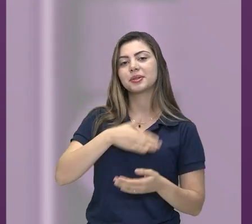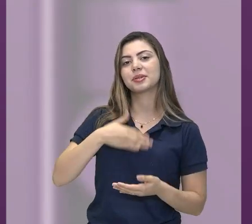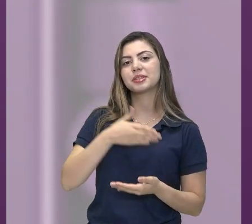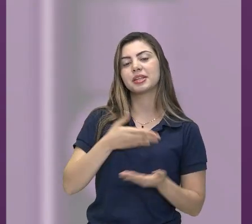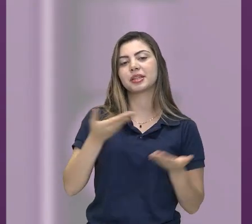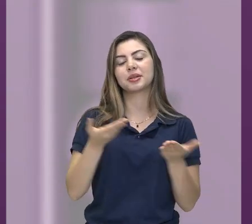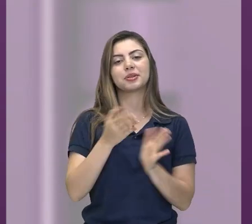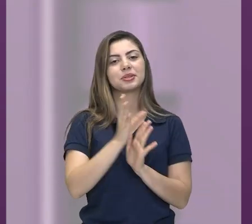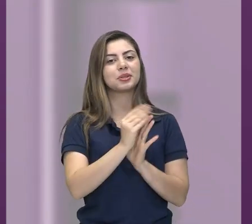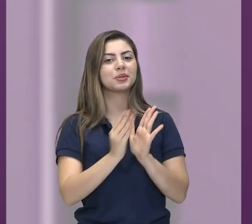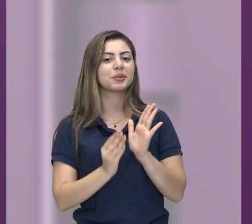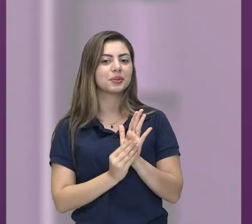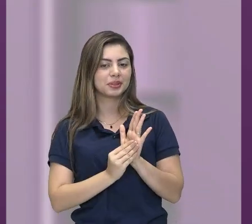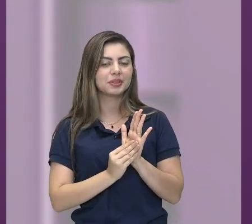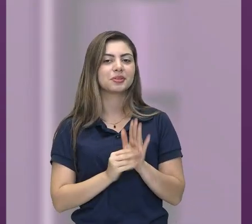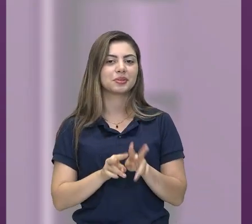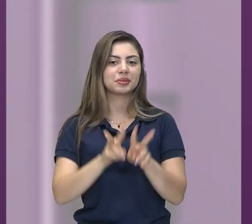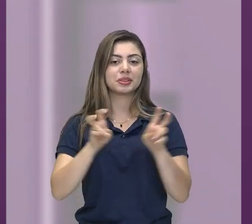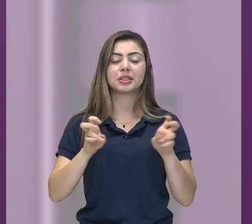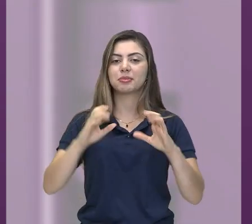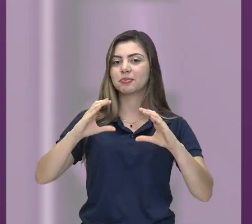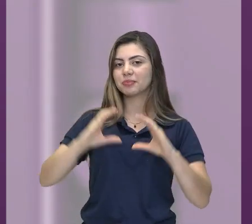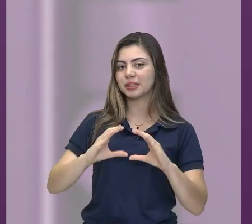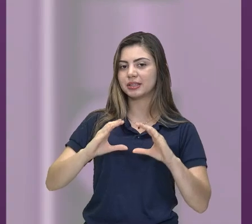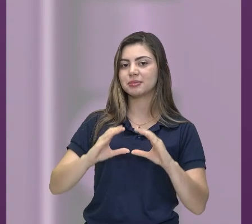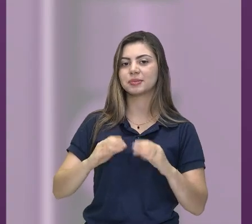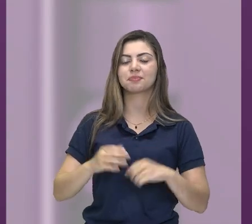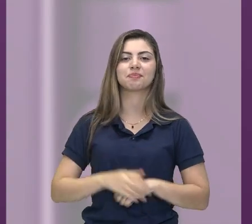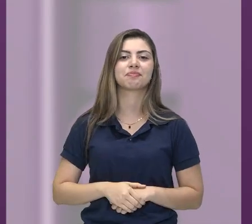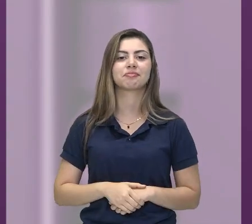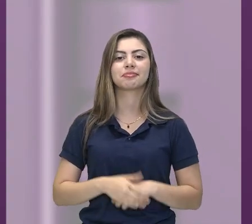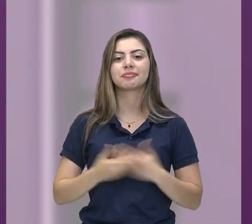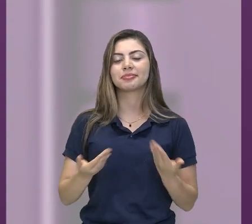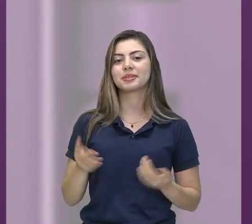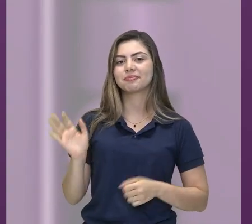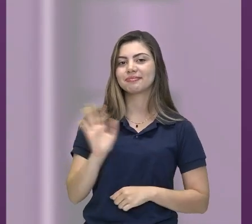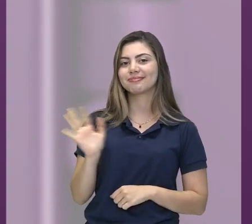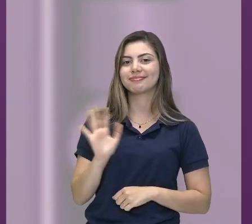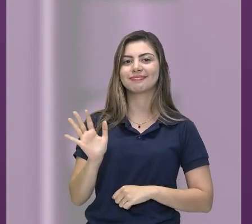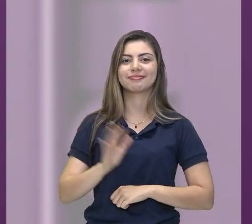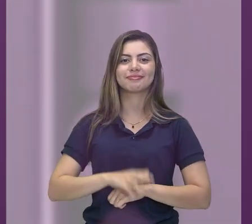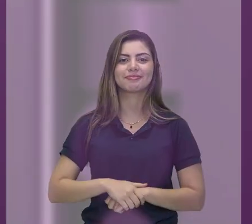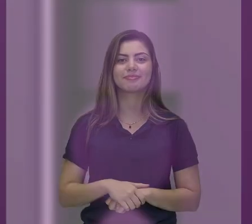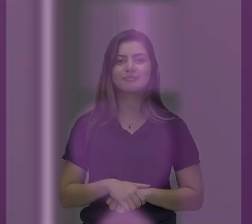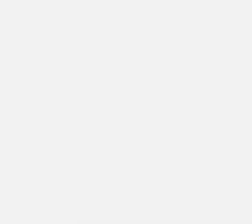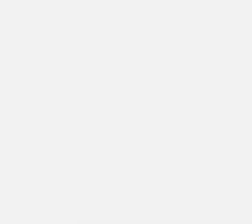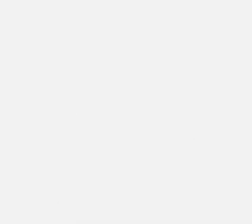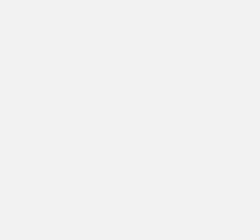mais aí sobre a elipse, e a gente encerra então a nossa aula.